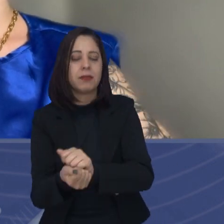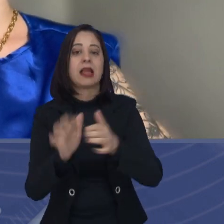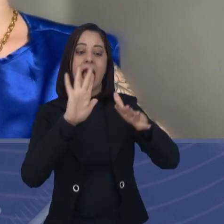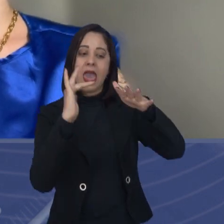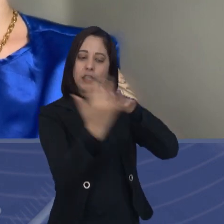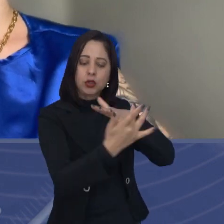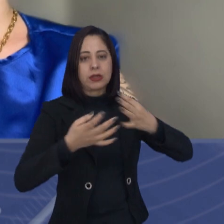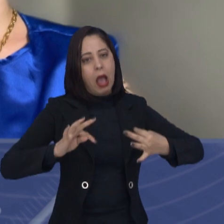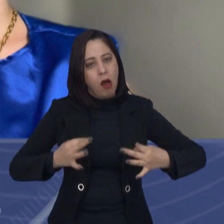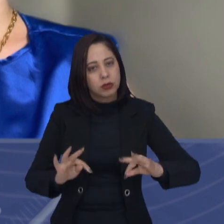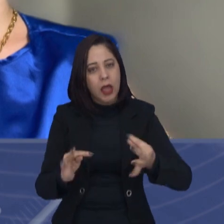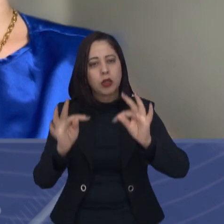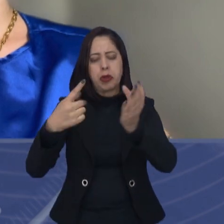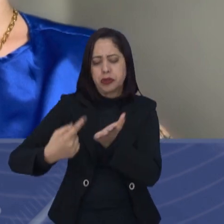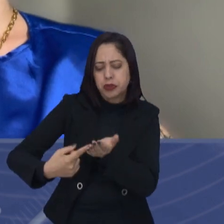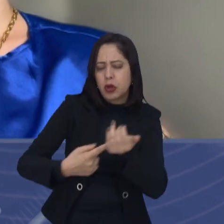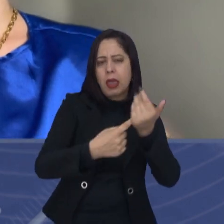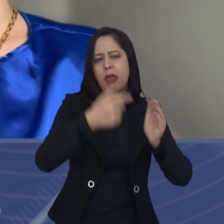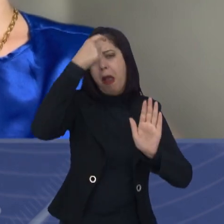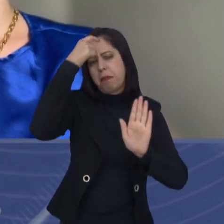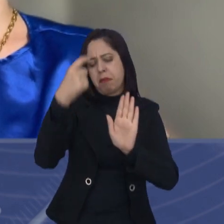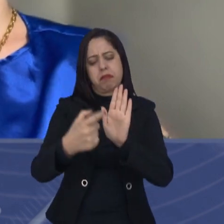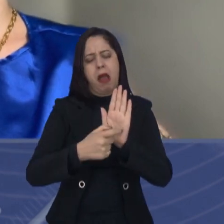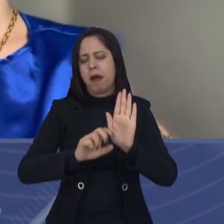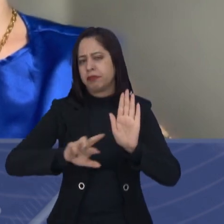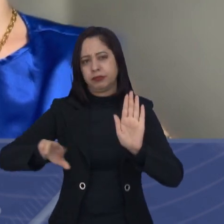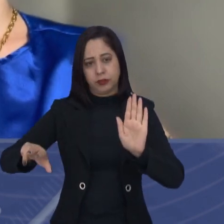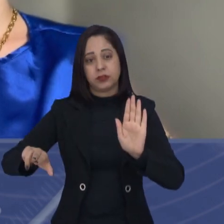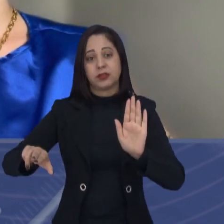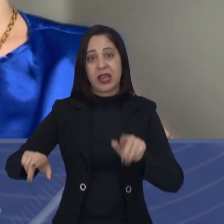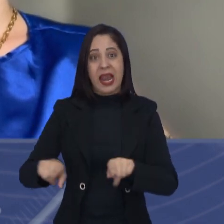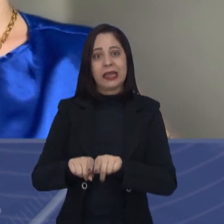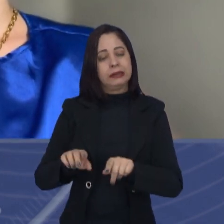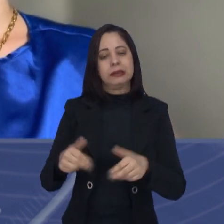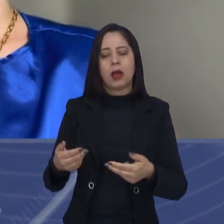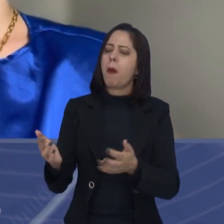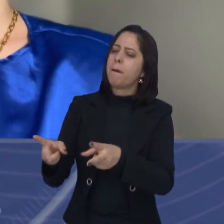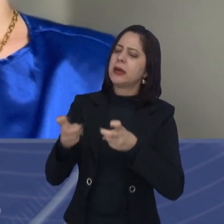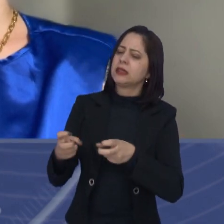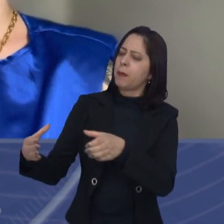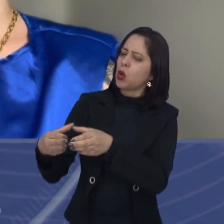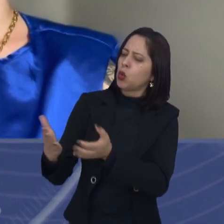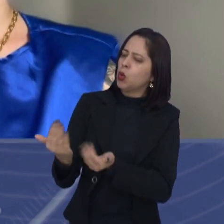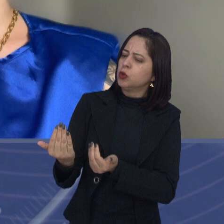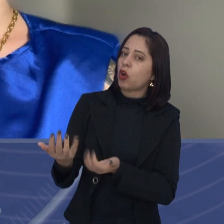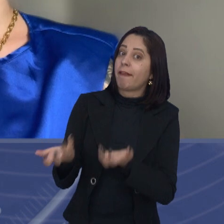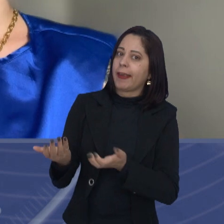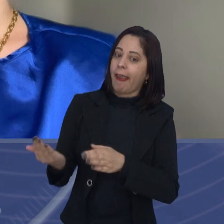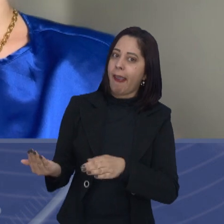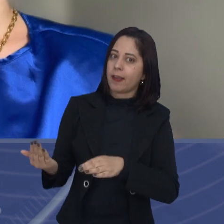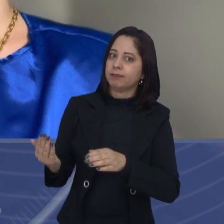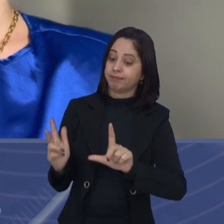a tecnologia e tem inteligência artificial e esse desejo, né, dos mais novos de entrarem cada vez de uma forma mais